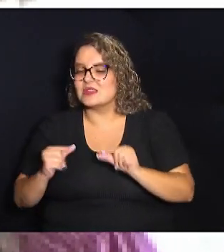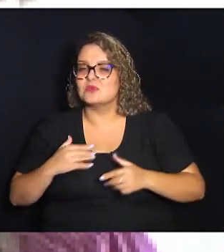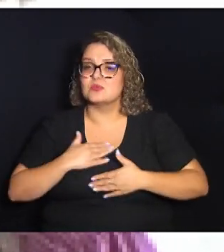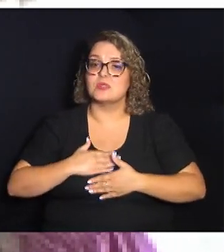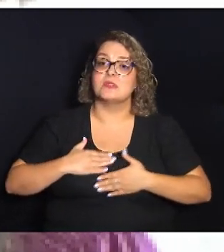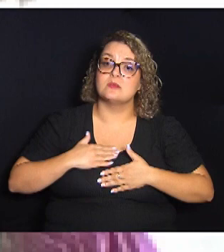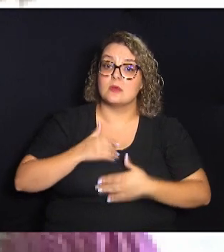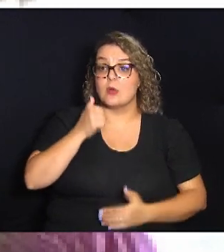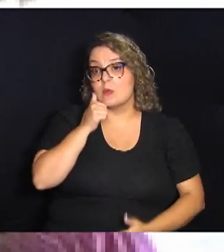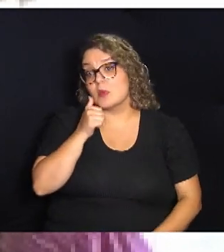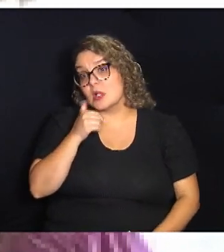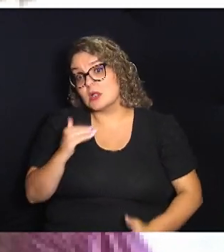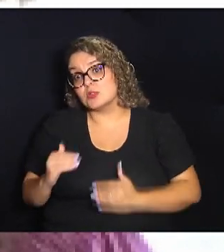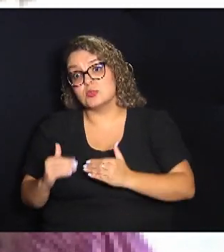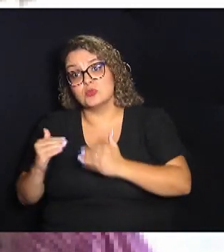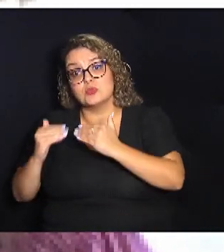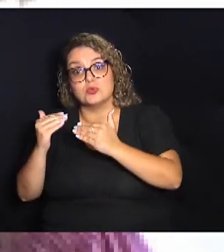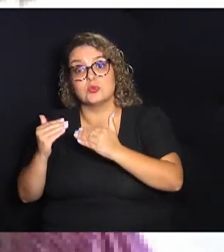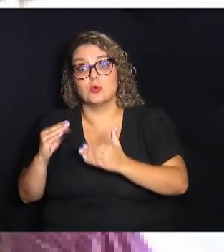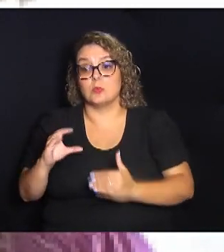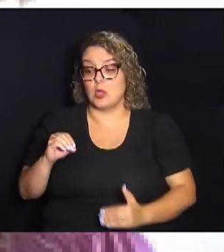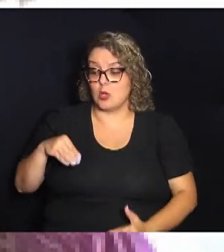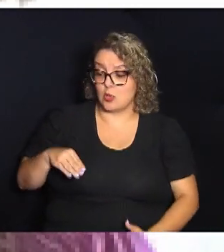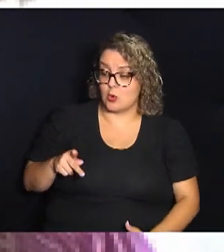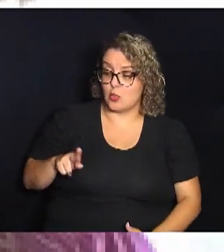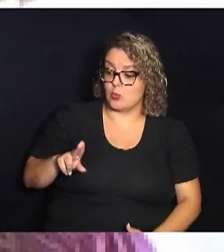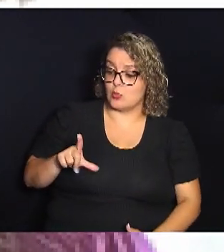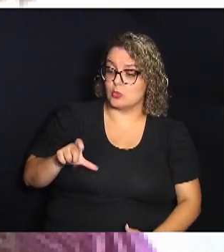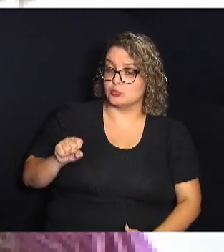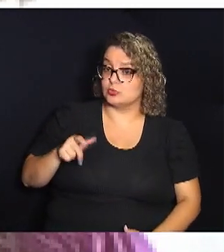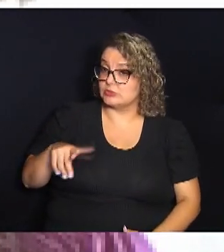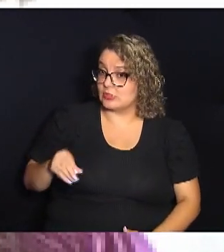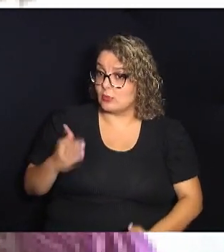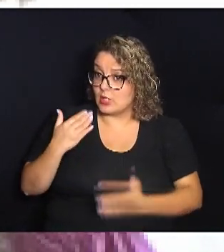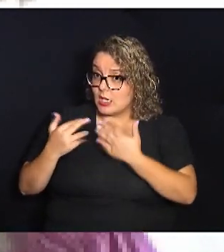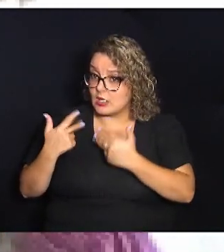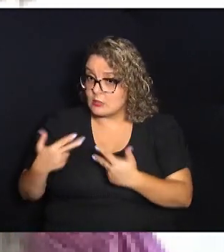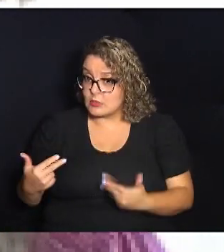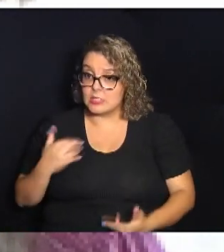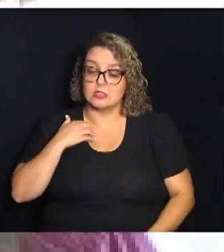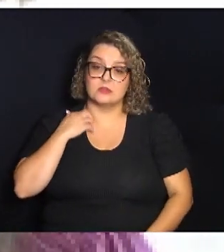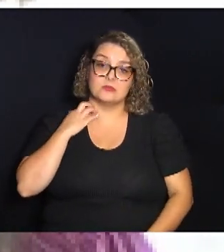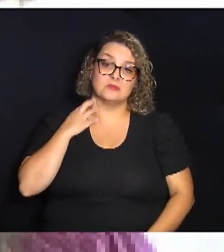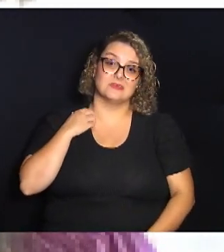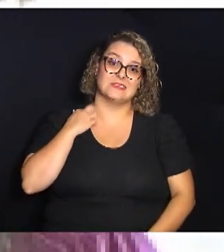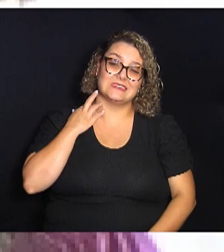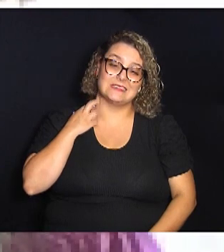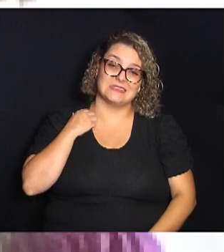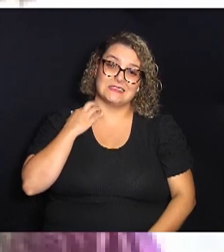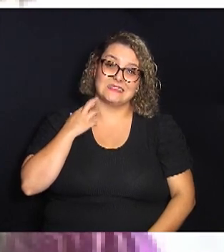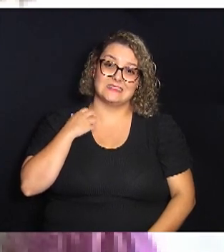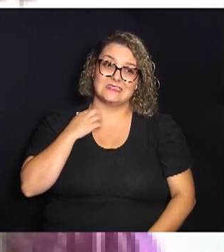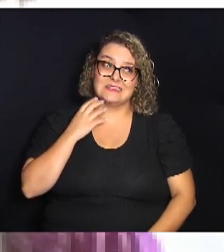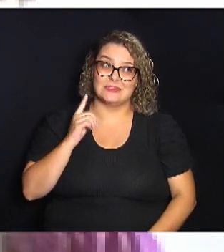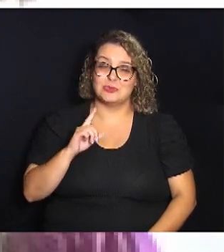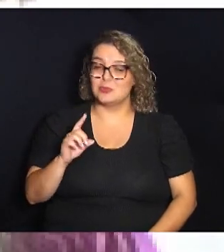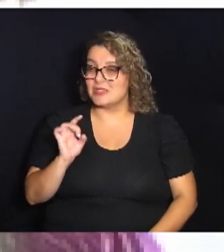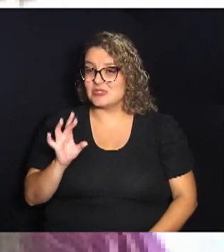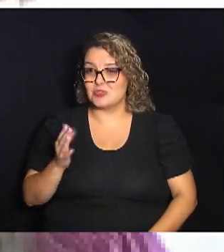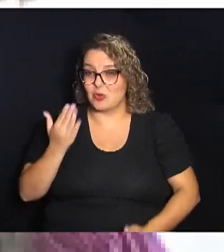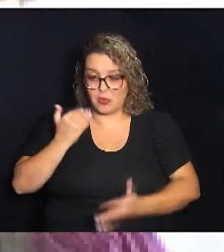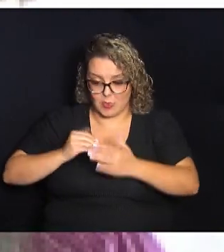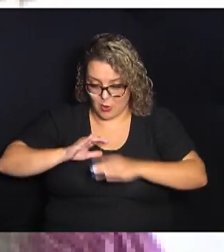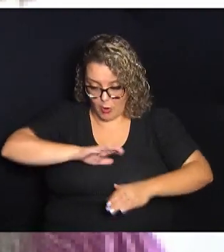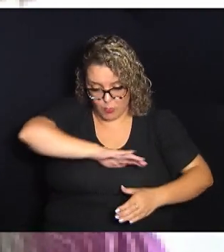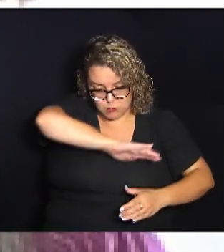vezes, ela pode desenvolver uma compulsão alimentar, ela pode desenvolver, né? Lembrando que compulsão alimentar não é a pessoa comer um pratão